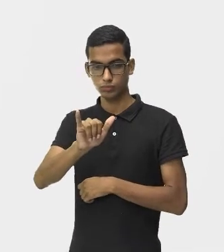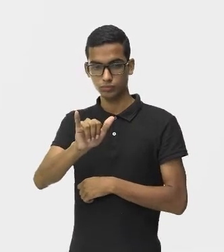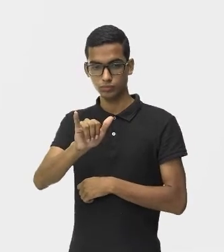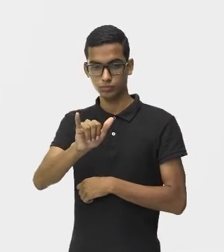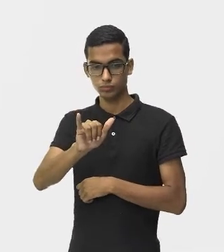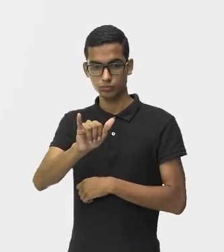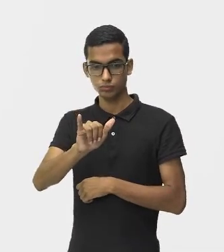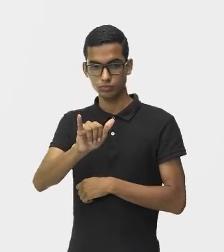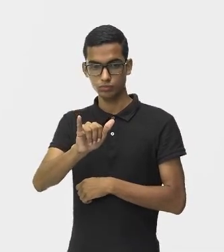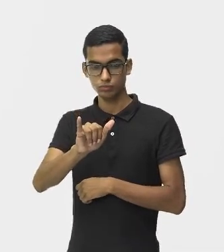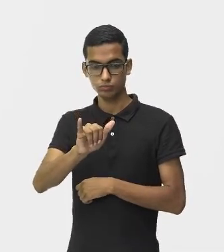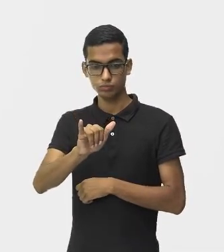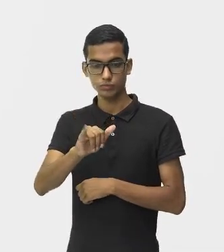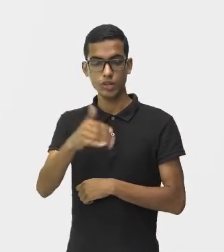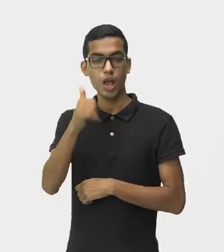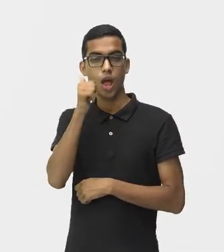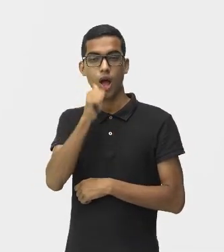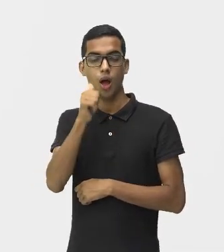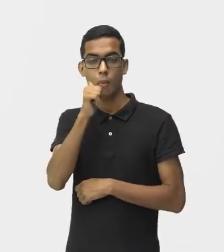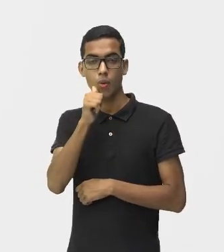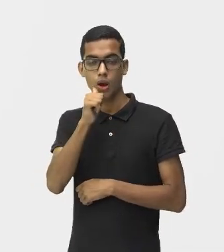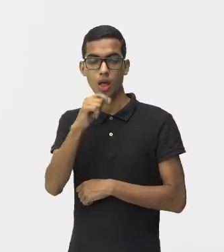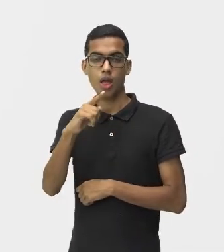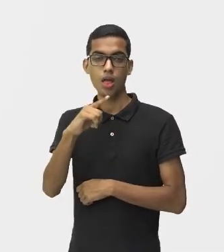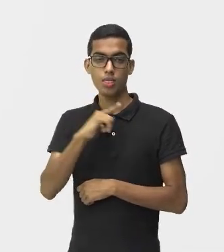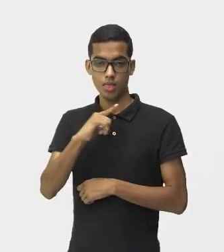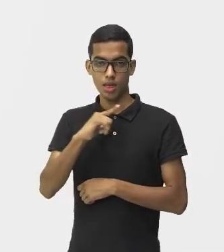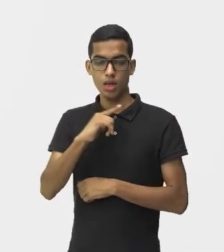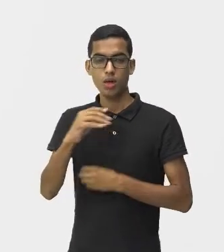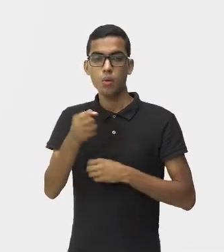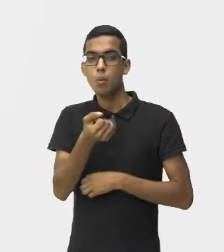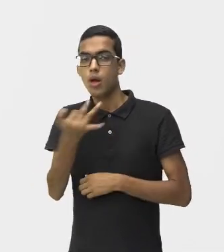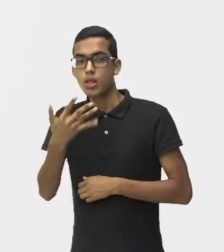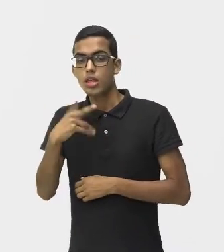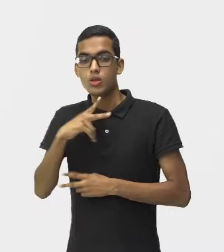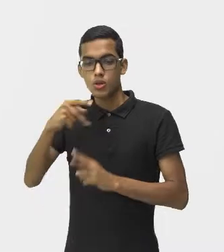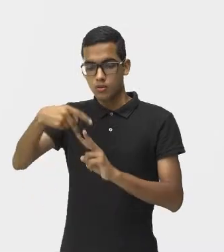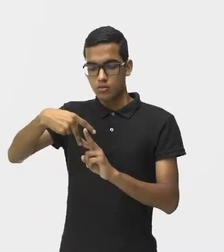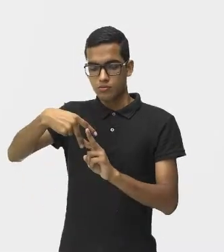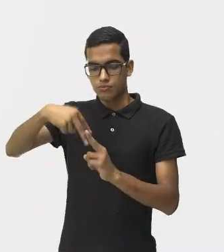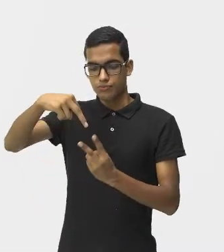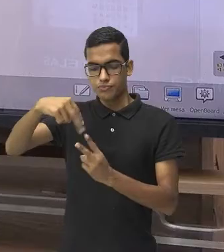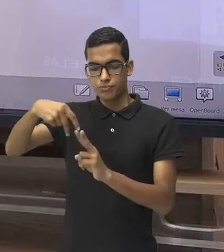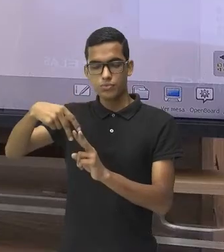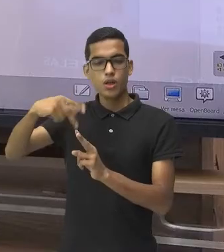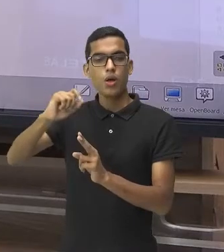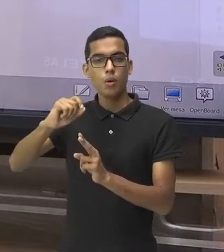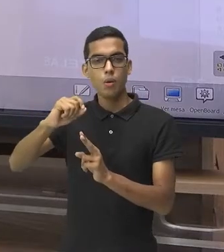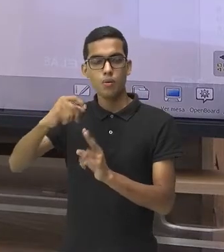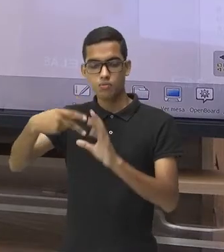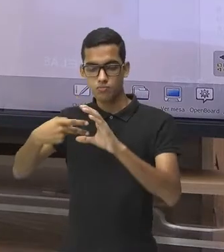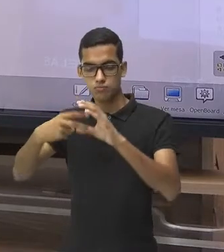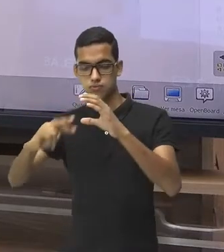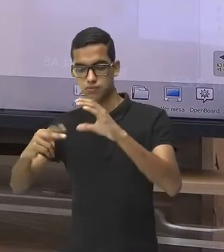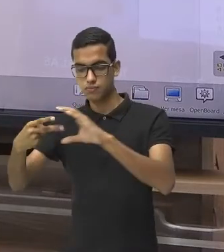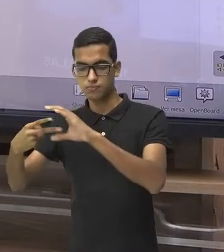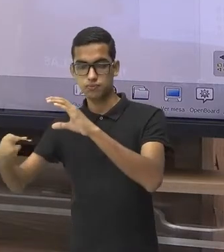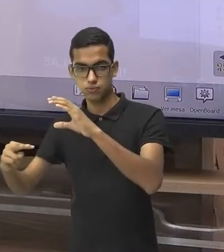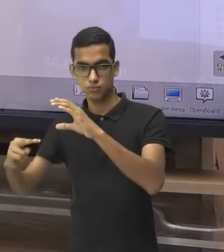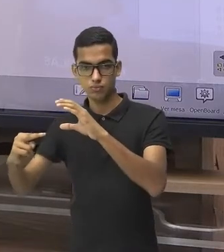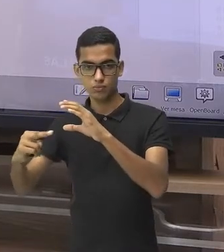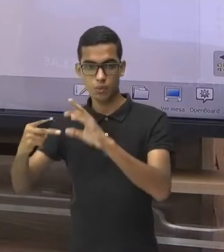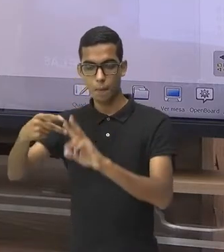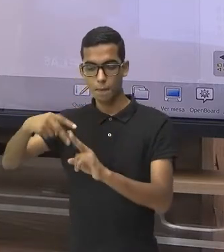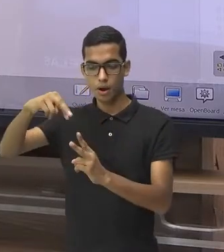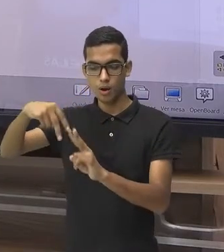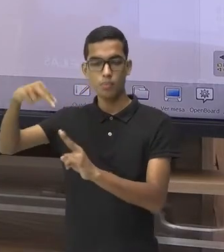X, tá? Então, quando a gente observa o cariótipo humano, o último par de cromossomo, que é o par 23,